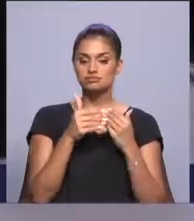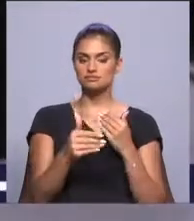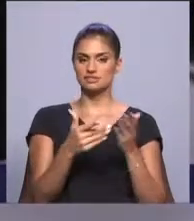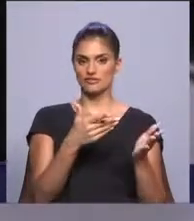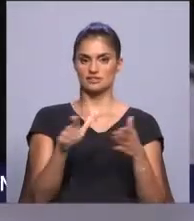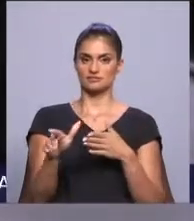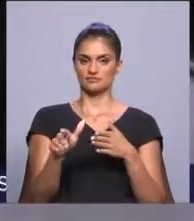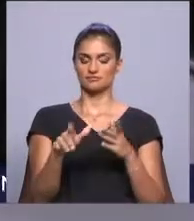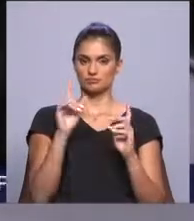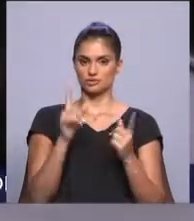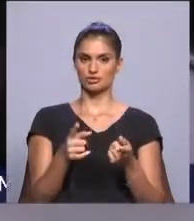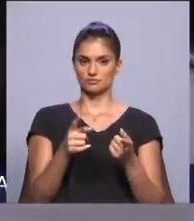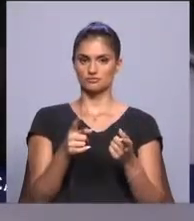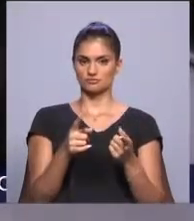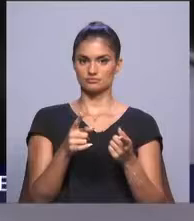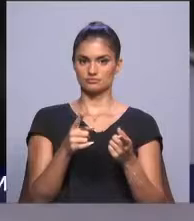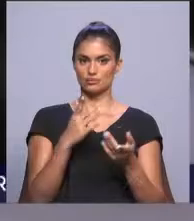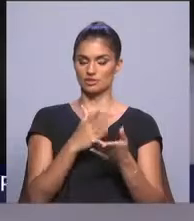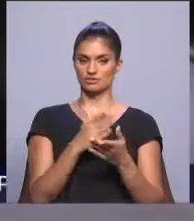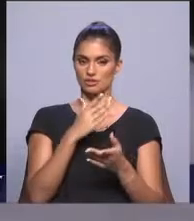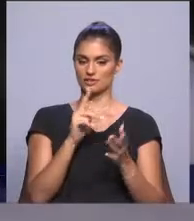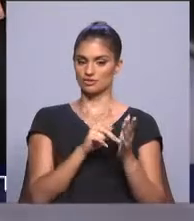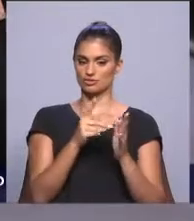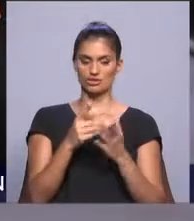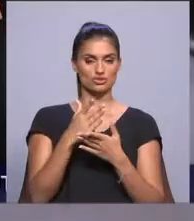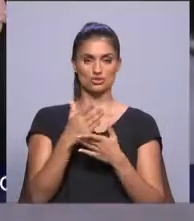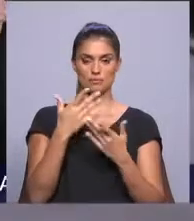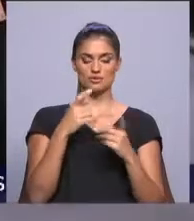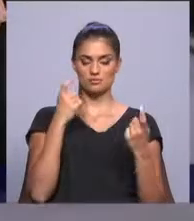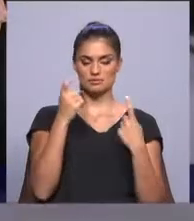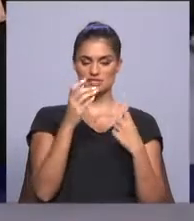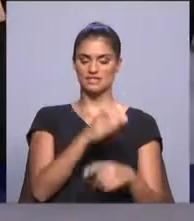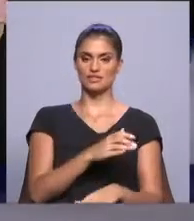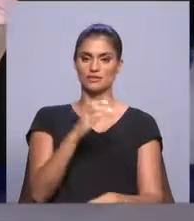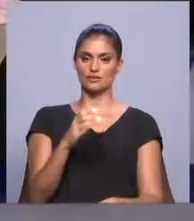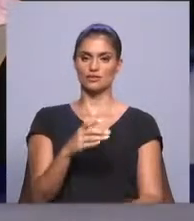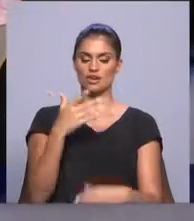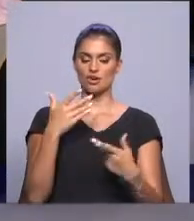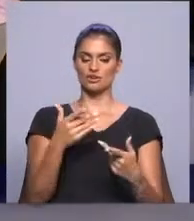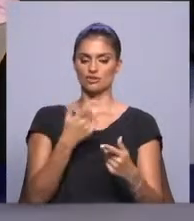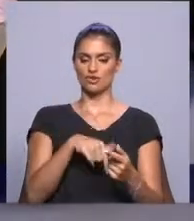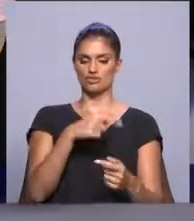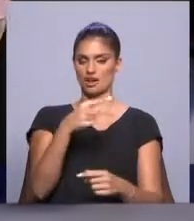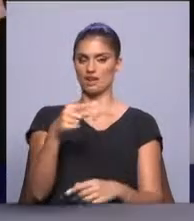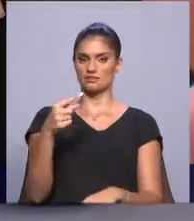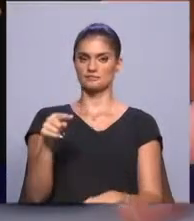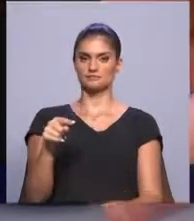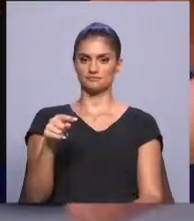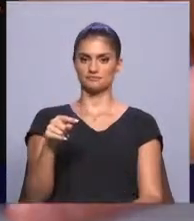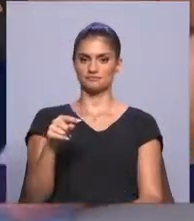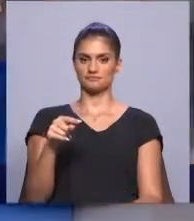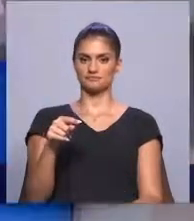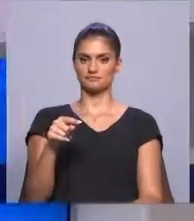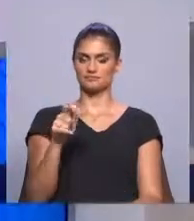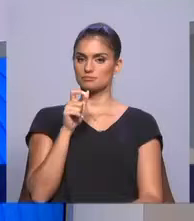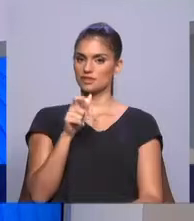altura, começou a ser forjado não só a tecnologia, mas também o pensamento científico contemporâneo, aquilo que nós temos, e aqui a